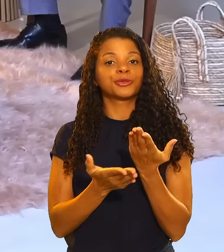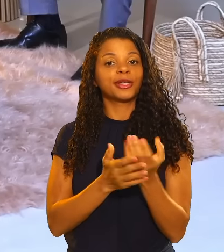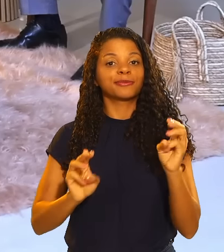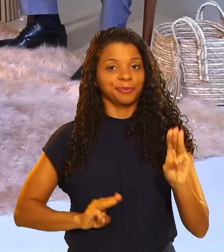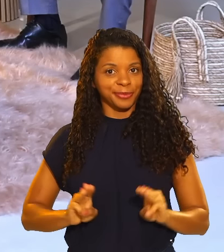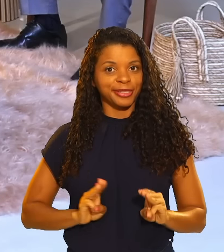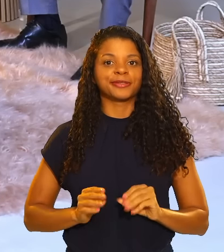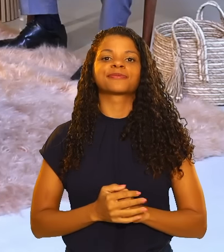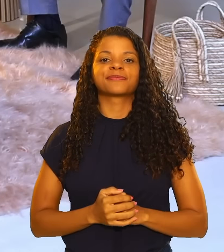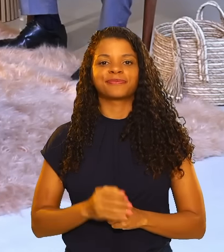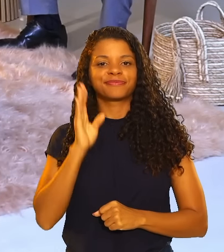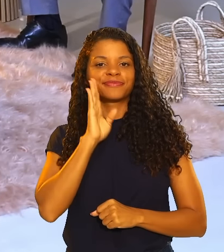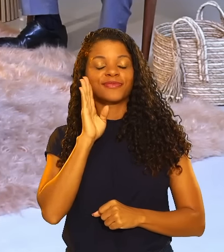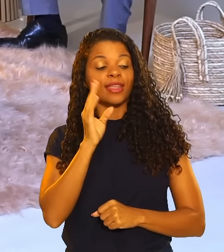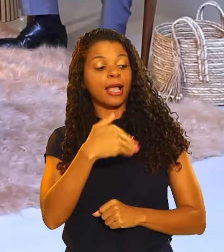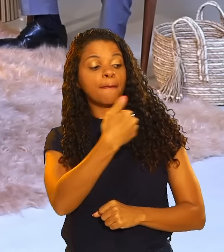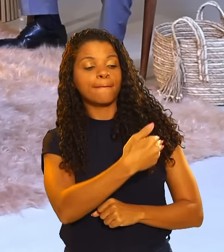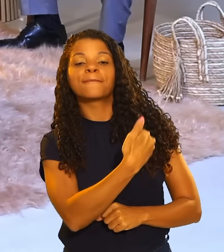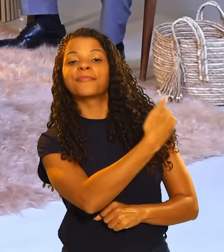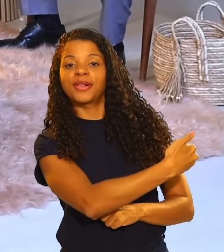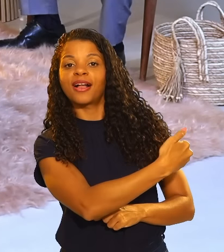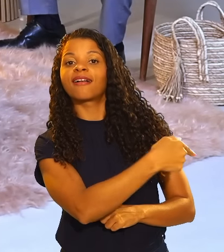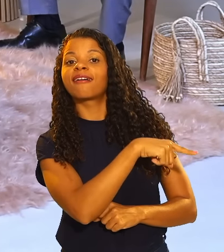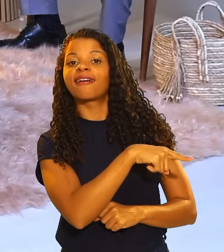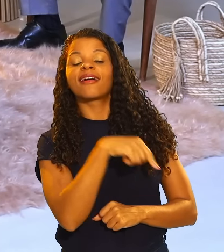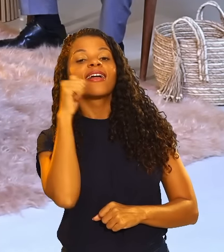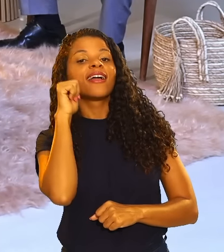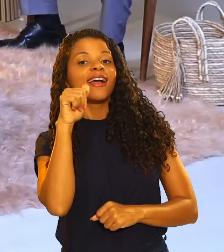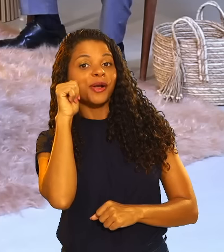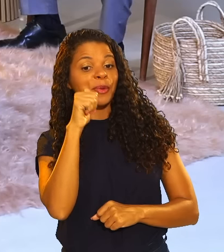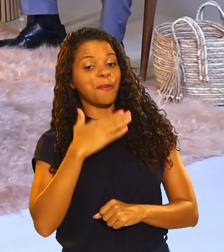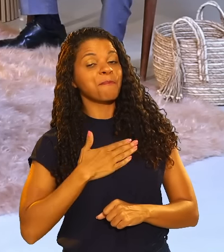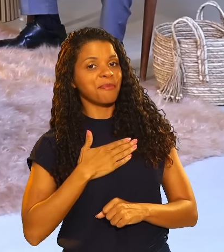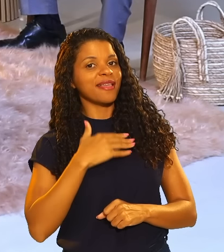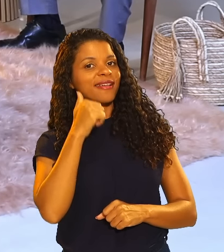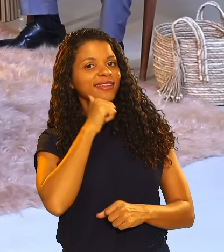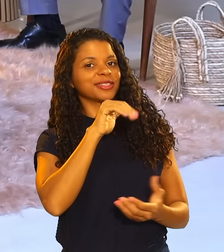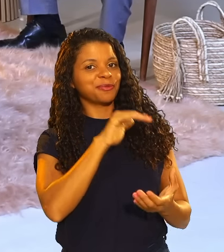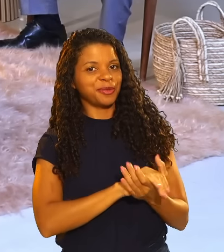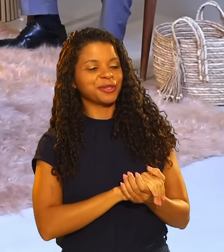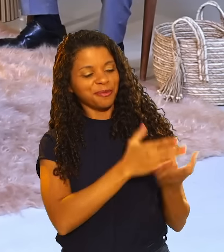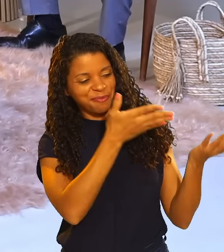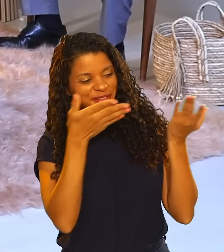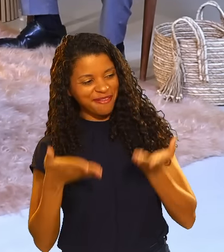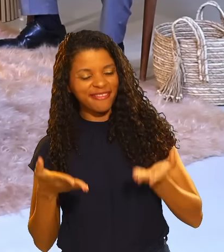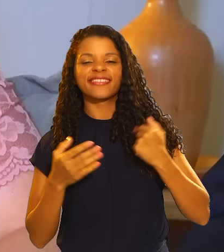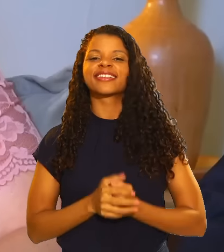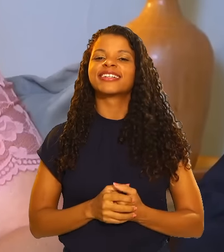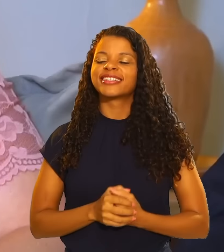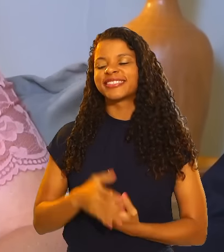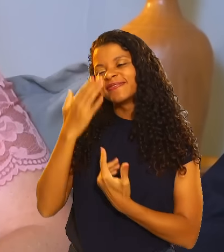Marcos. Muito bom. Ao lado do pastor está aquela que você também já conhece, está aquela que manda aprender e manda soltar lá em casa, minha esposa, Lívia Vilela. Muito